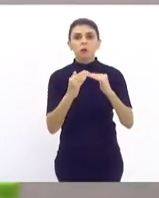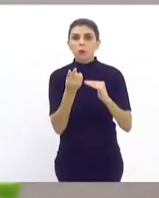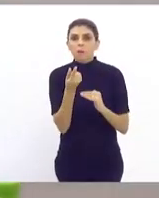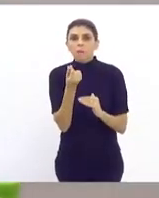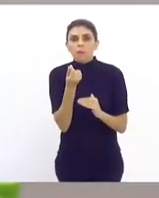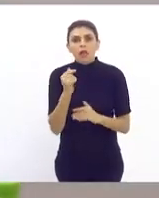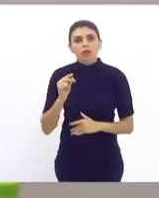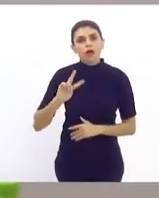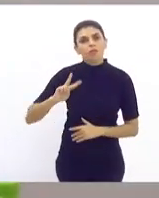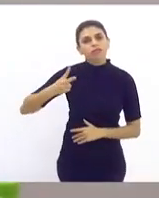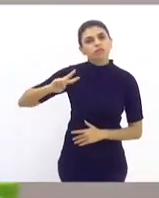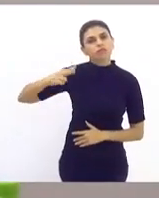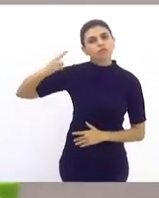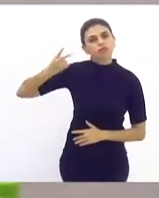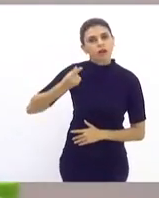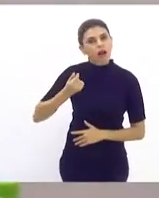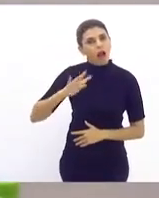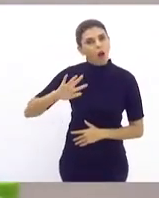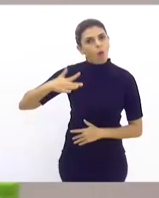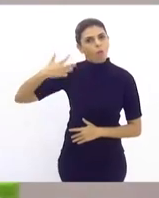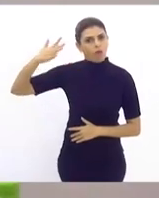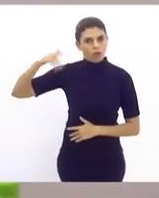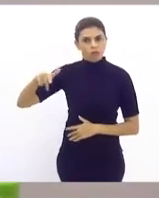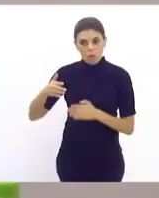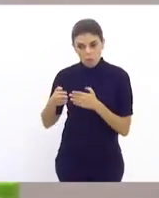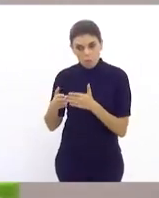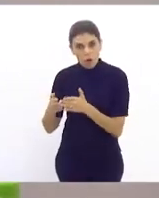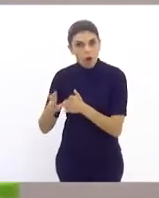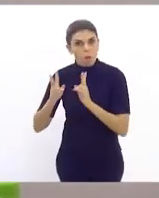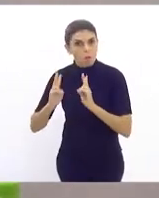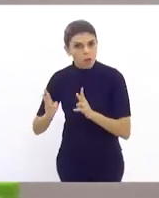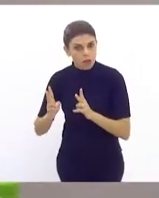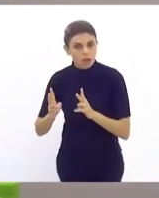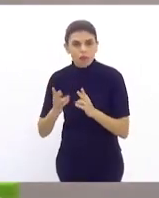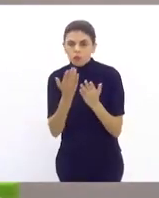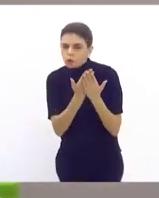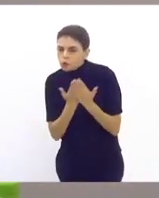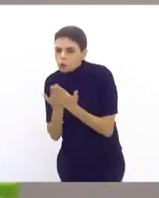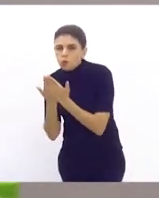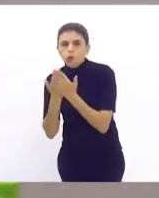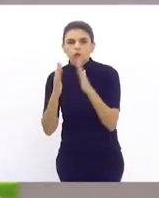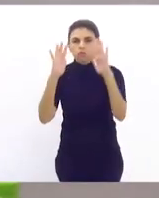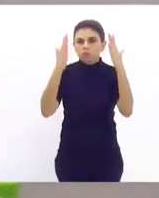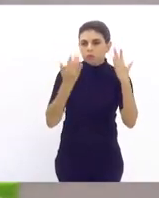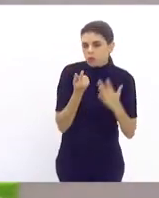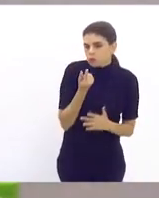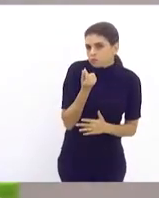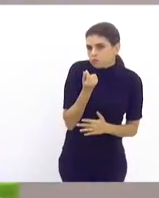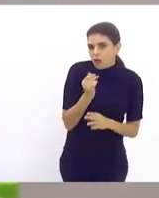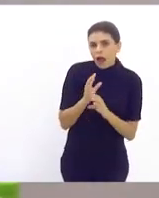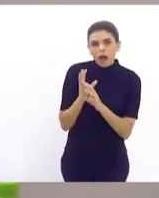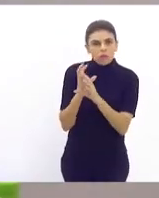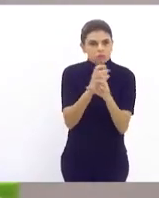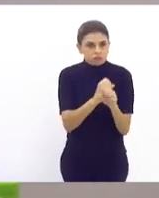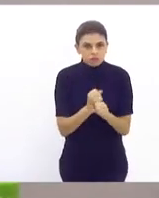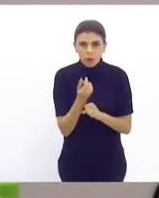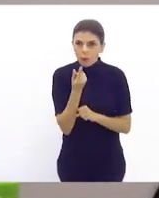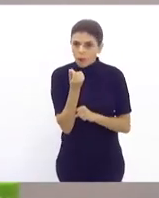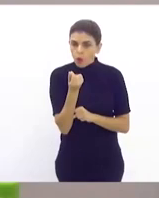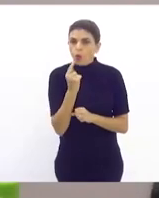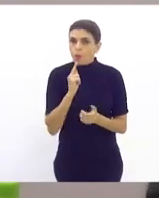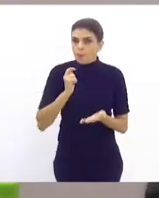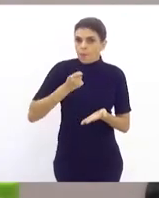para a utilização dos mesmos portos. Além disso, em estudo analisado, o custo para a tal medida do projeto a